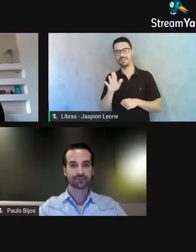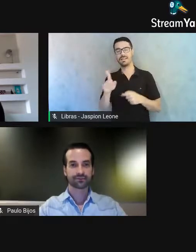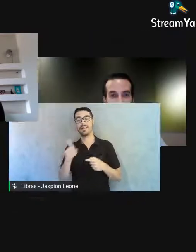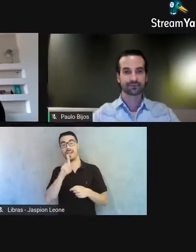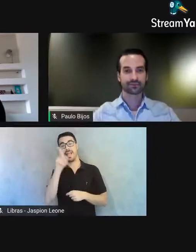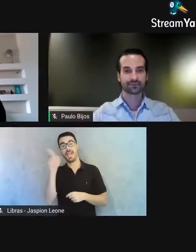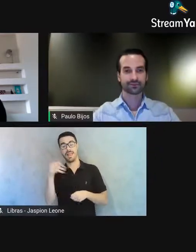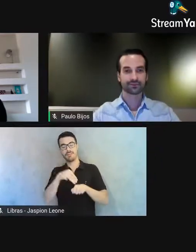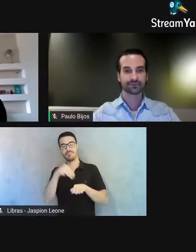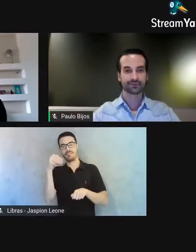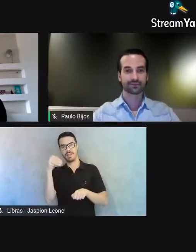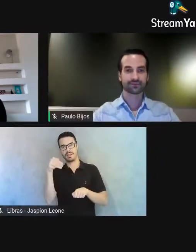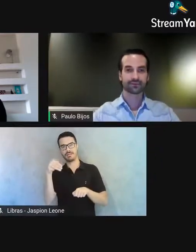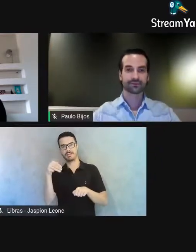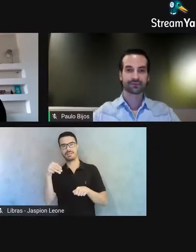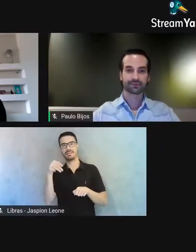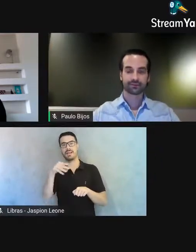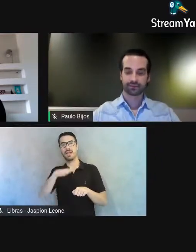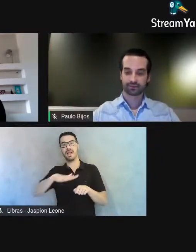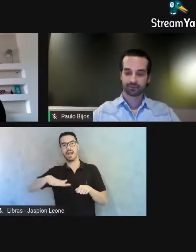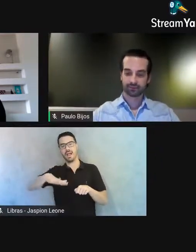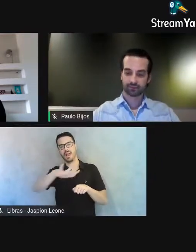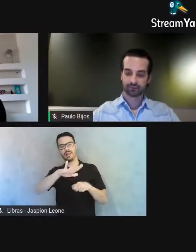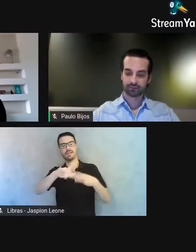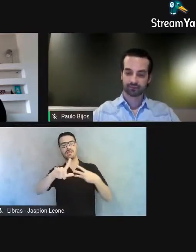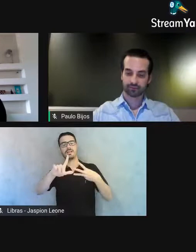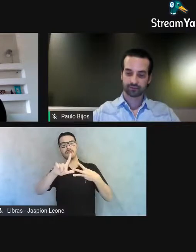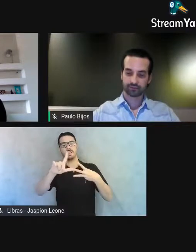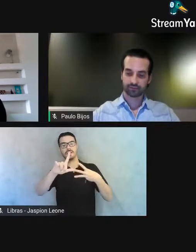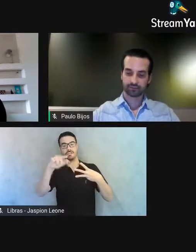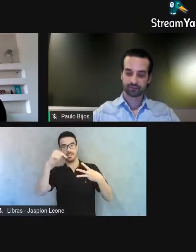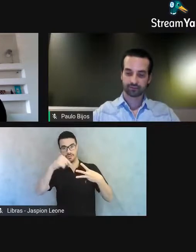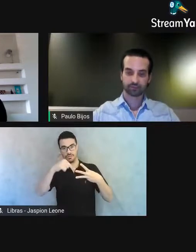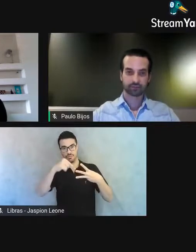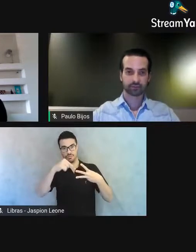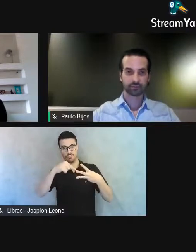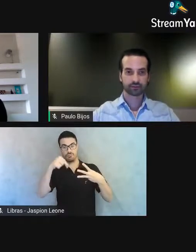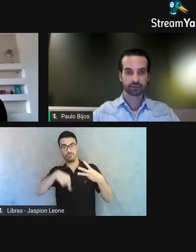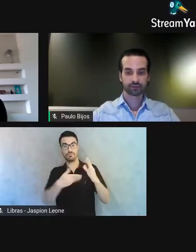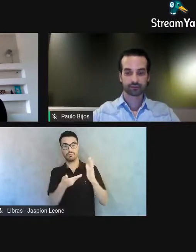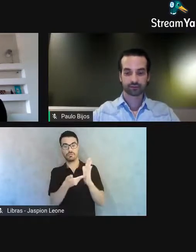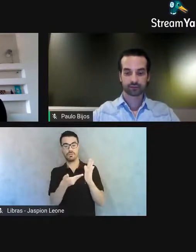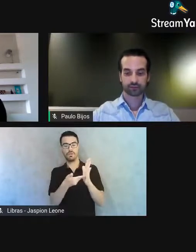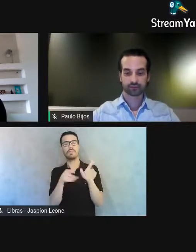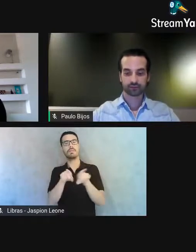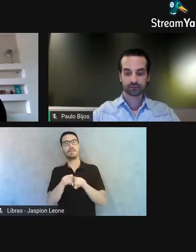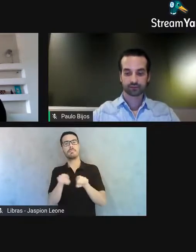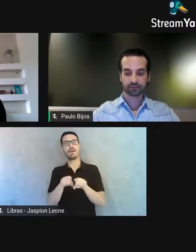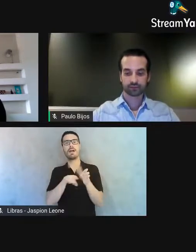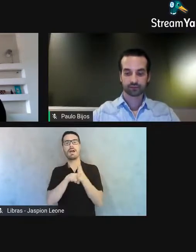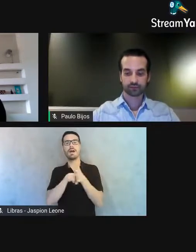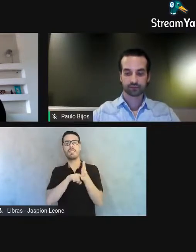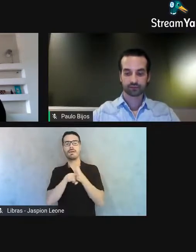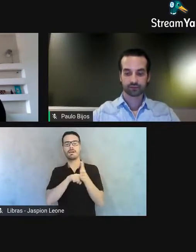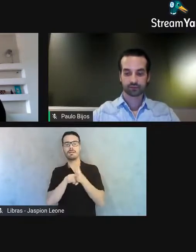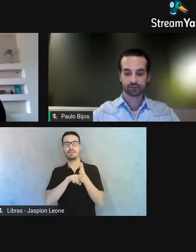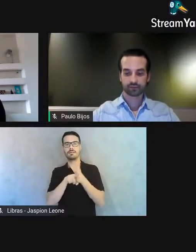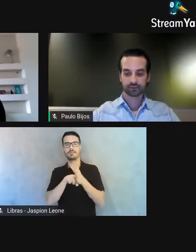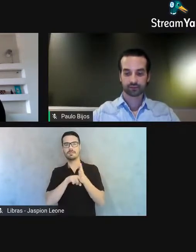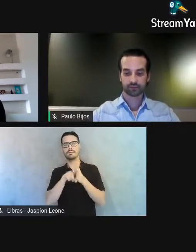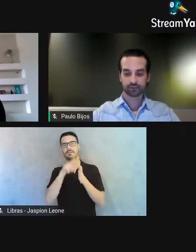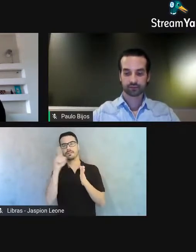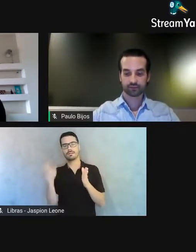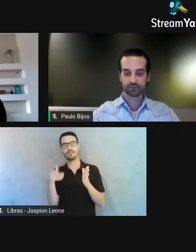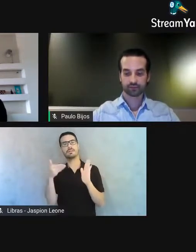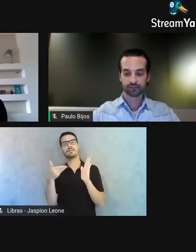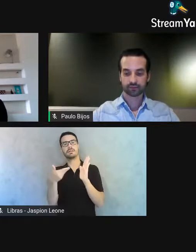mestre em Poder Legislativo da Câmara dos Deputados, analista legislativo da Câmara também. Atualmente, ela está